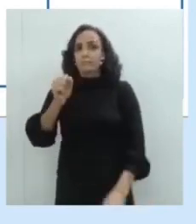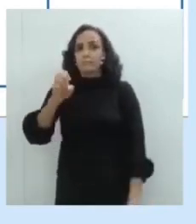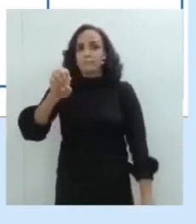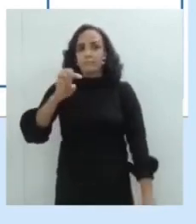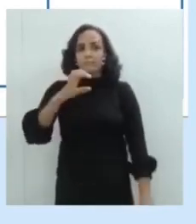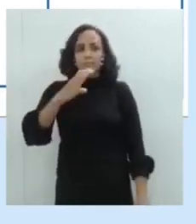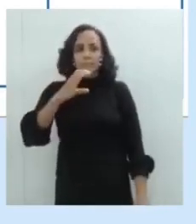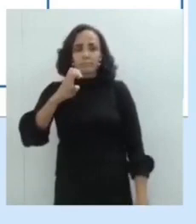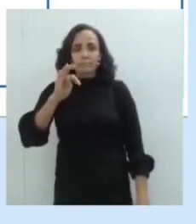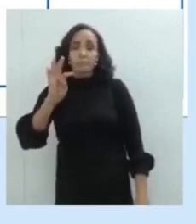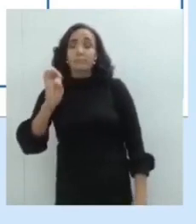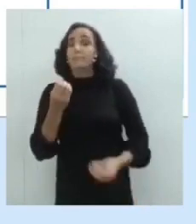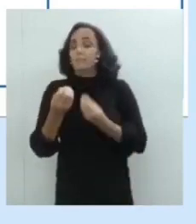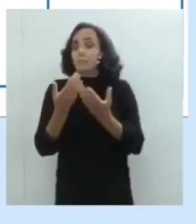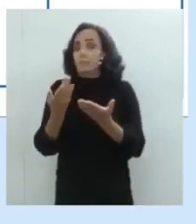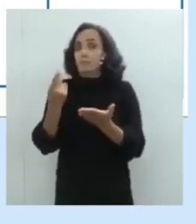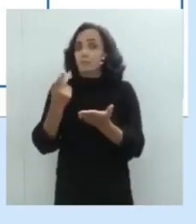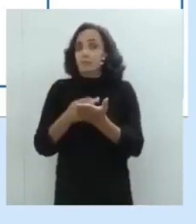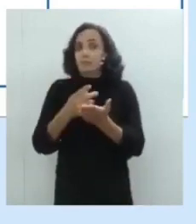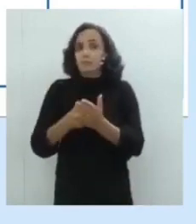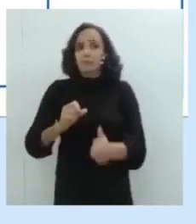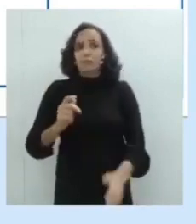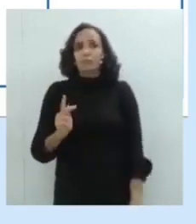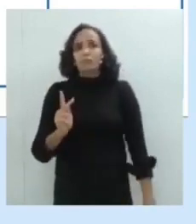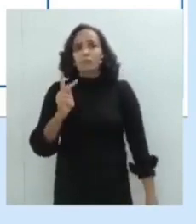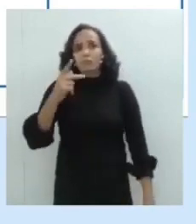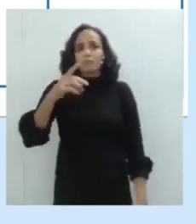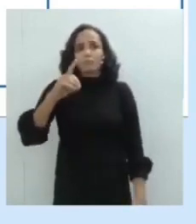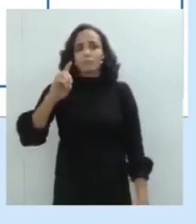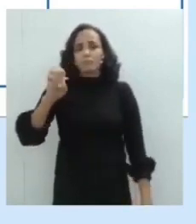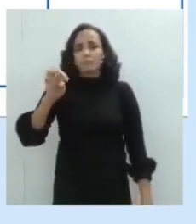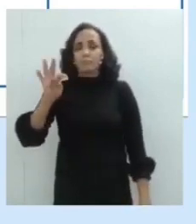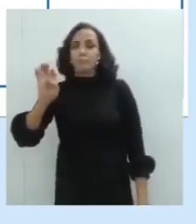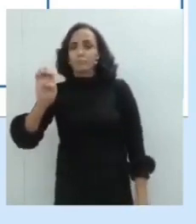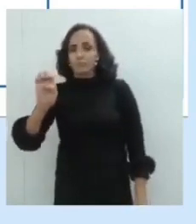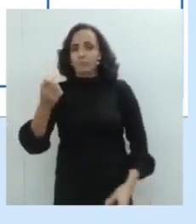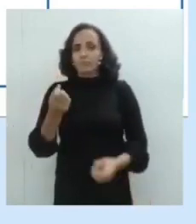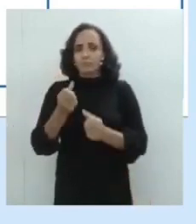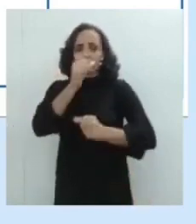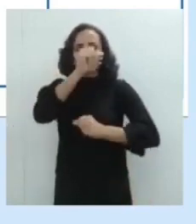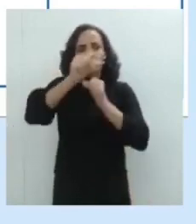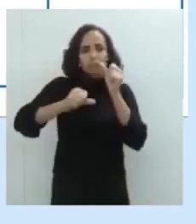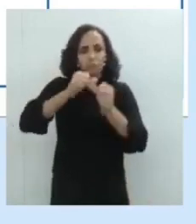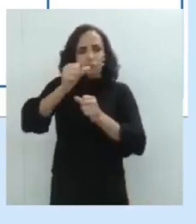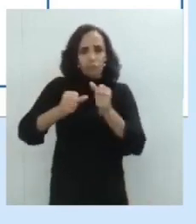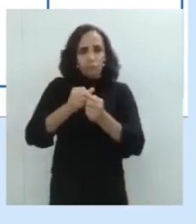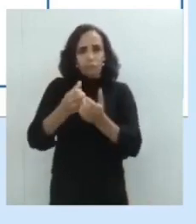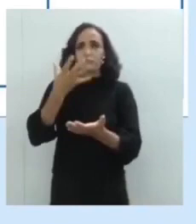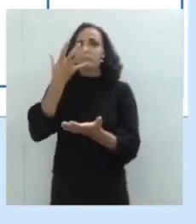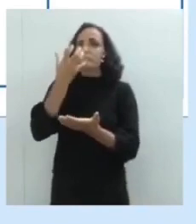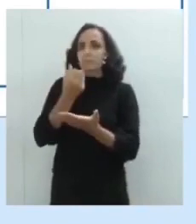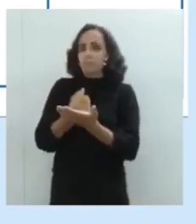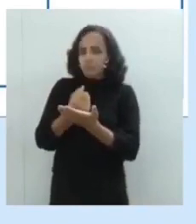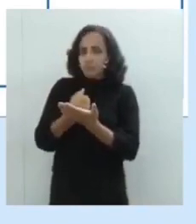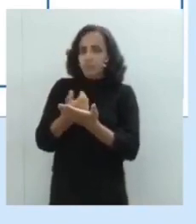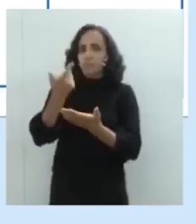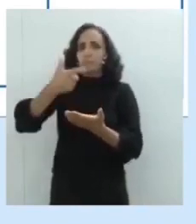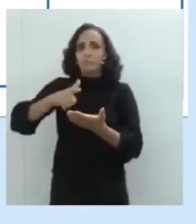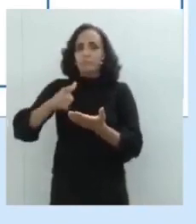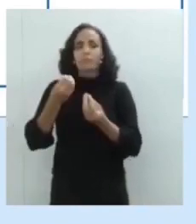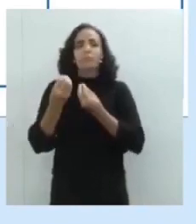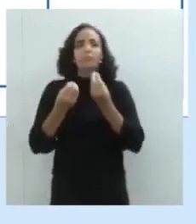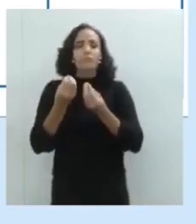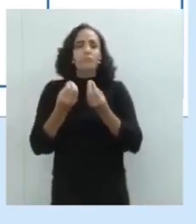selecionar. Update, que é atualizar, modificar os dados já existentes lá